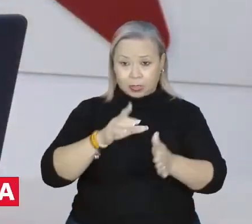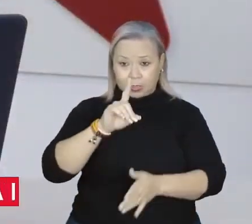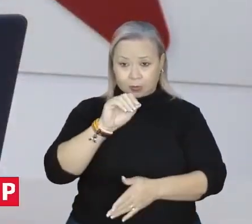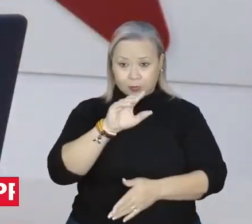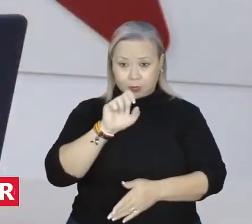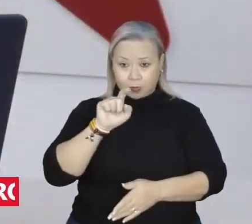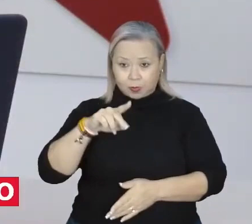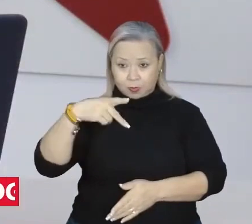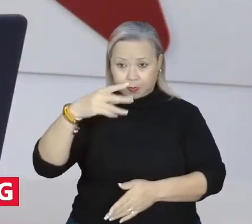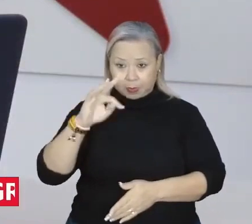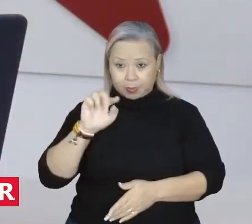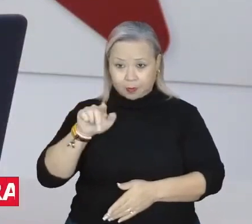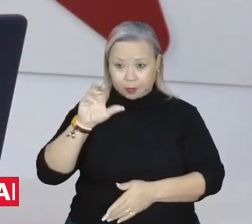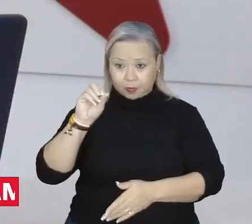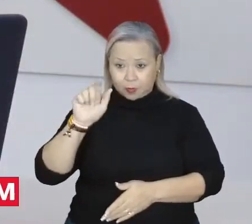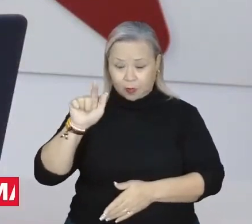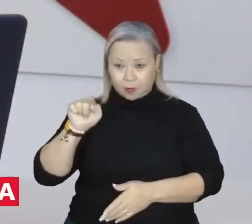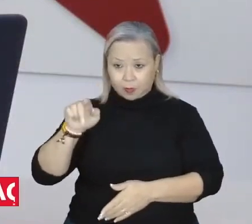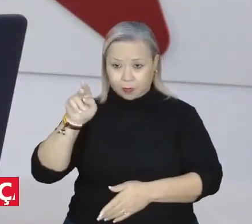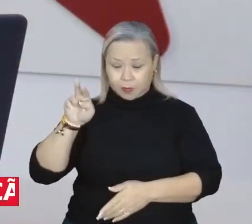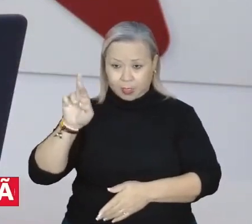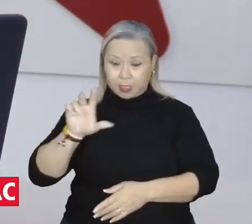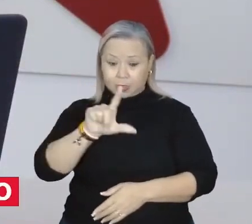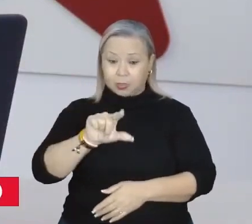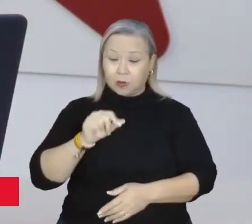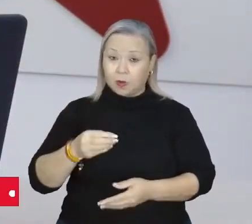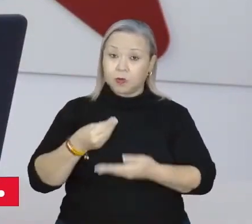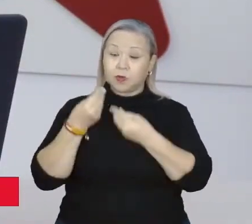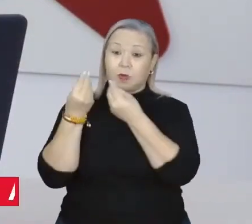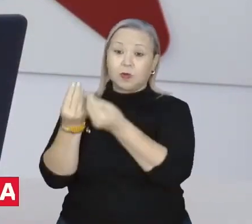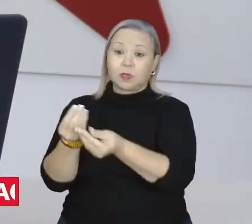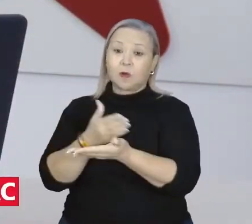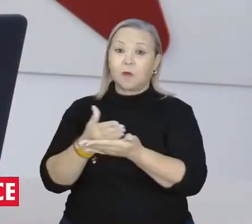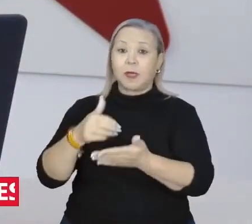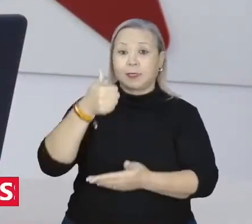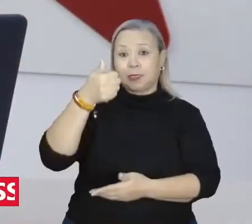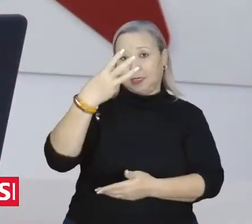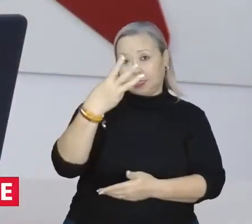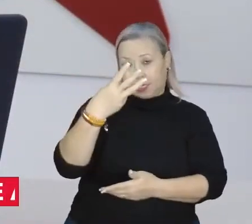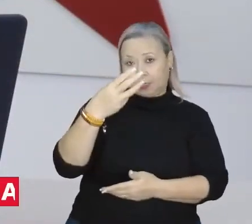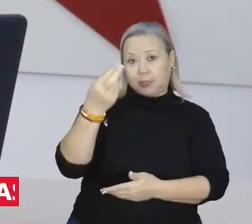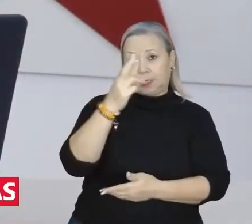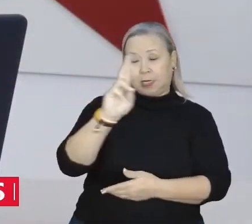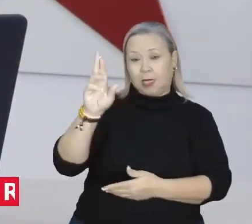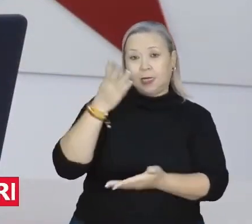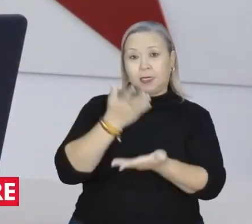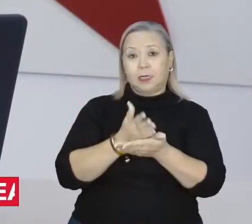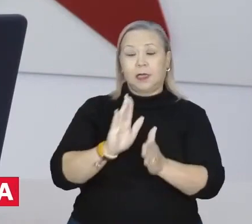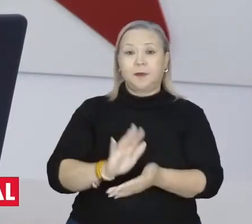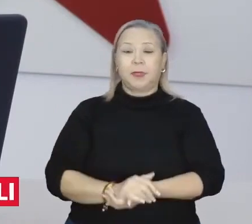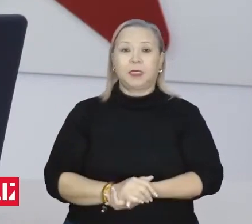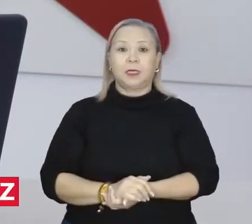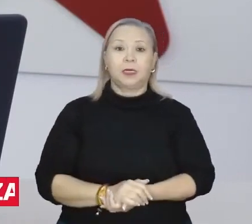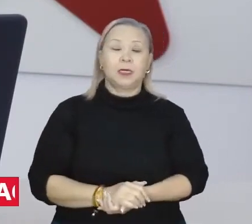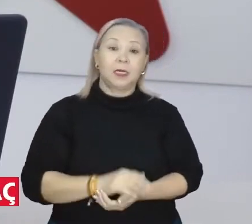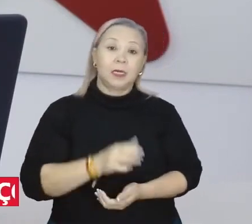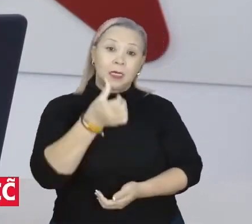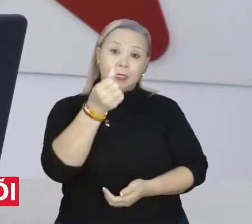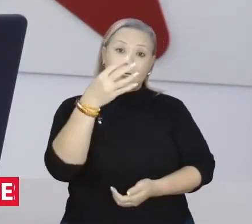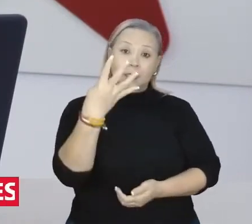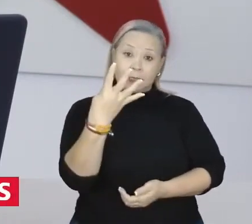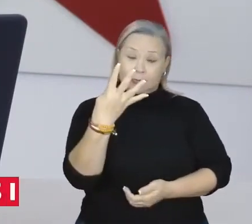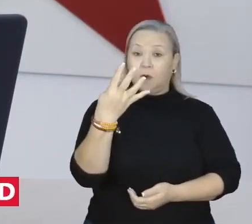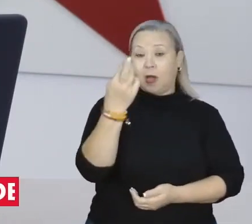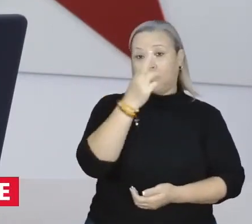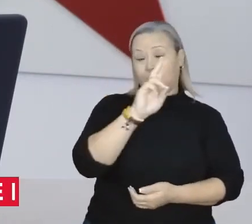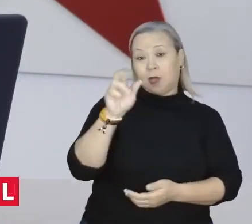doe.pt.org.br e vai fazer ali, vai escolher a sua doação que começa em R$ 13 e termina ali em R$ 1.064. Você